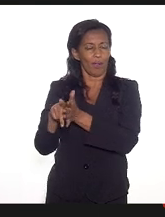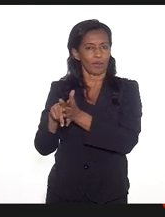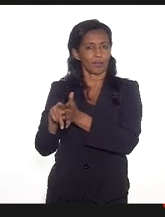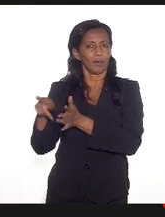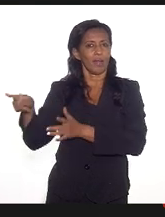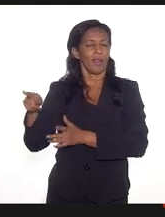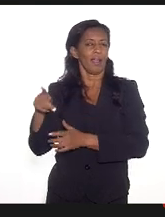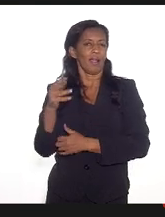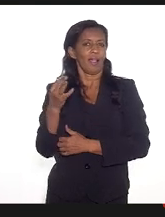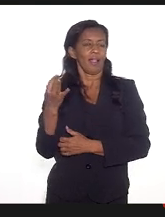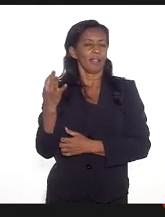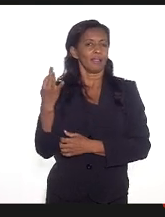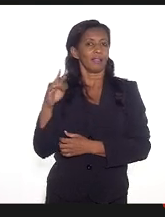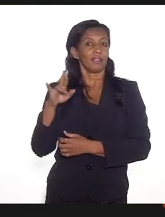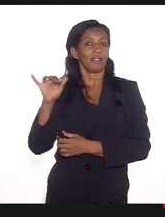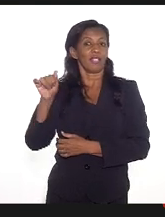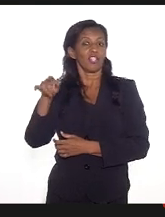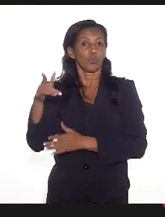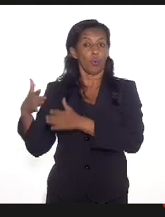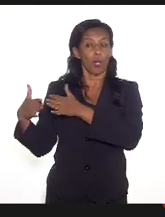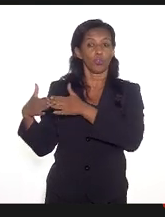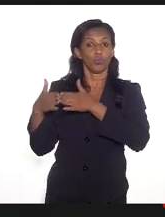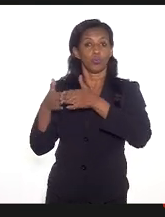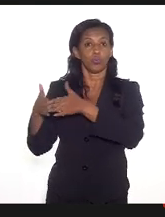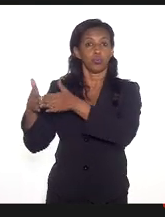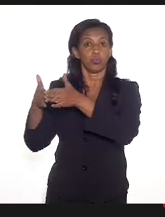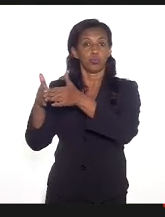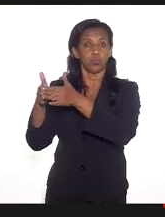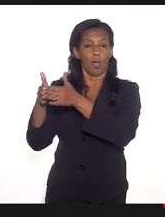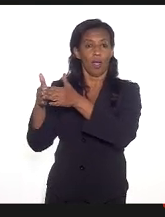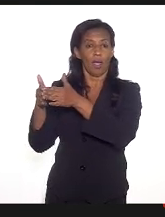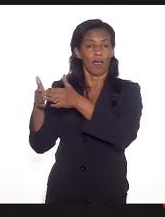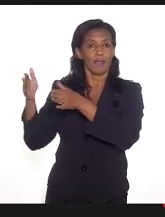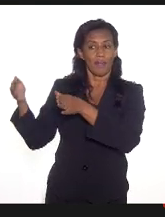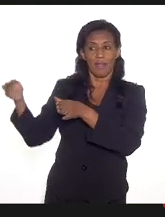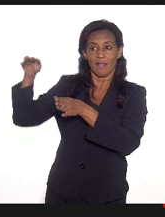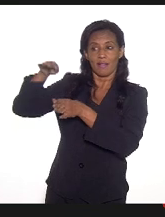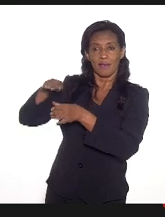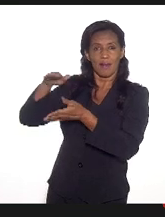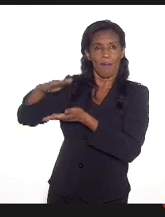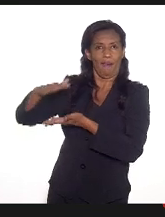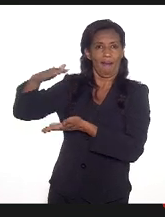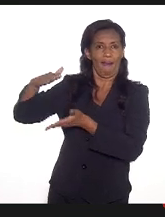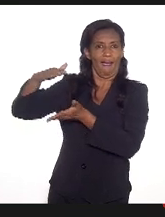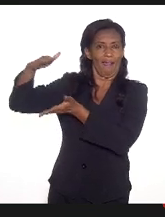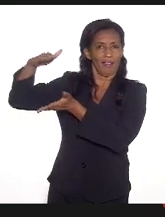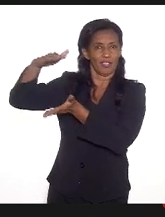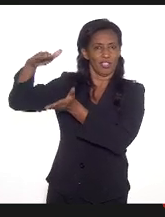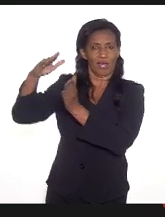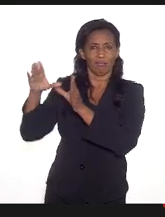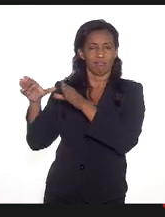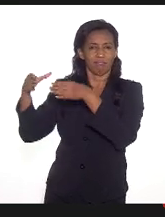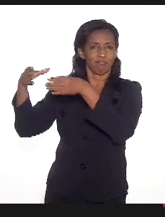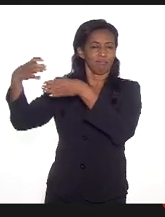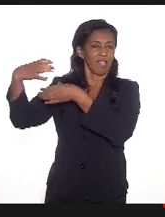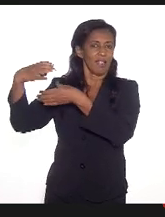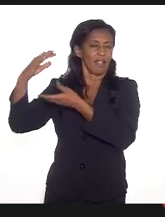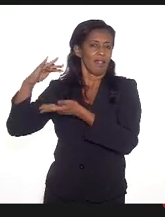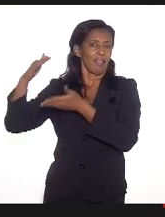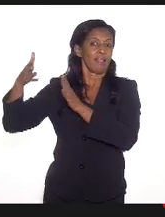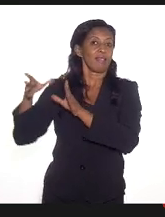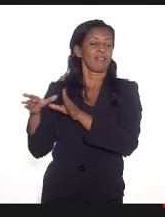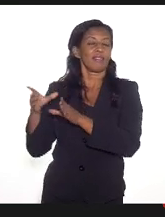transporte de carga containerizada em contêineres, que é o mais lucrativo, né, na indústria do